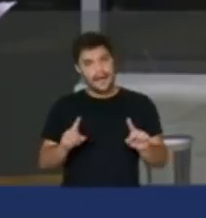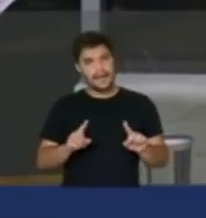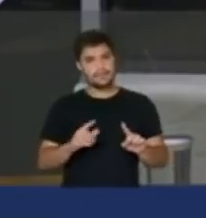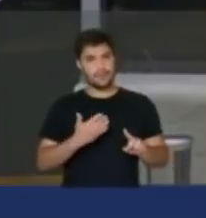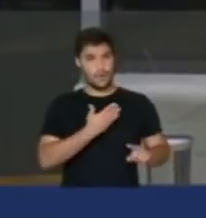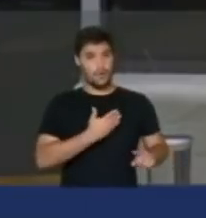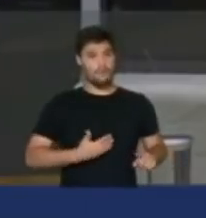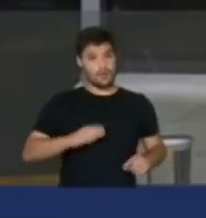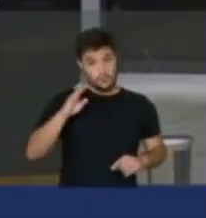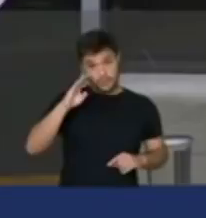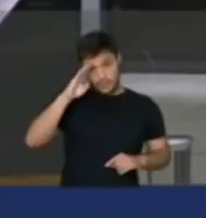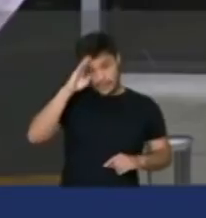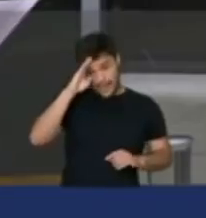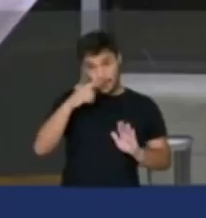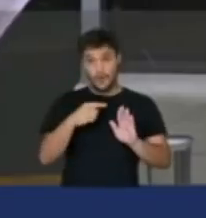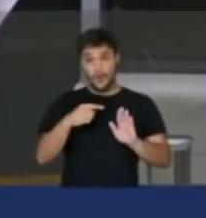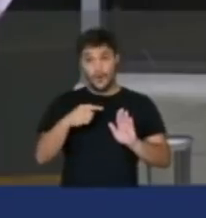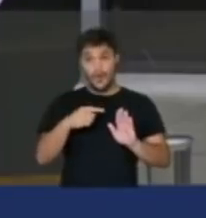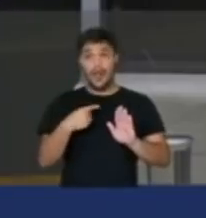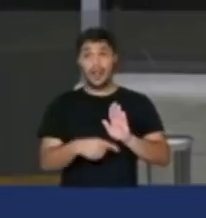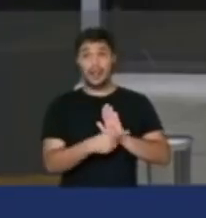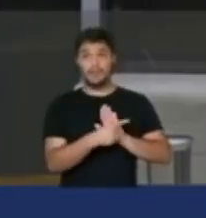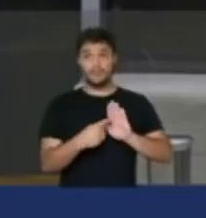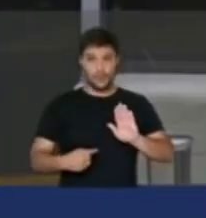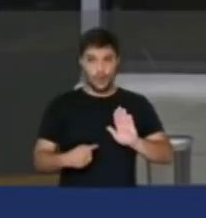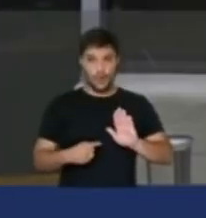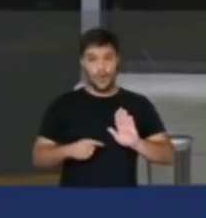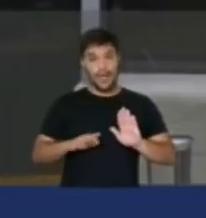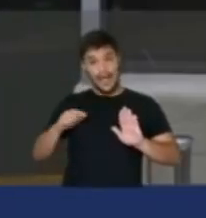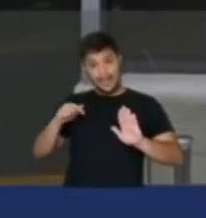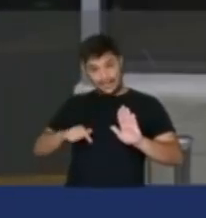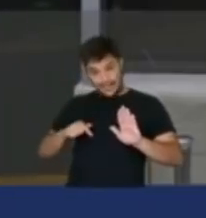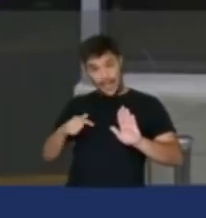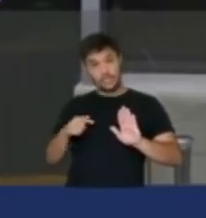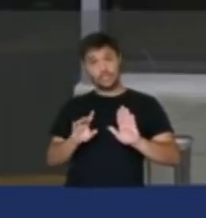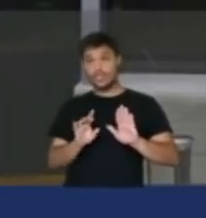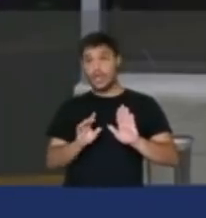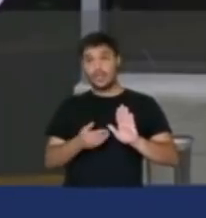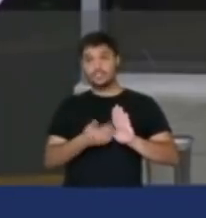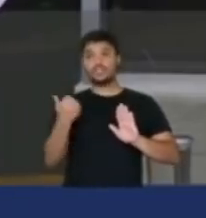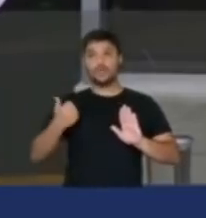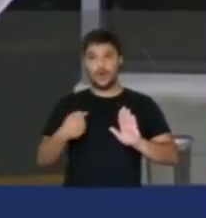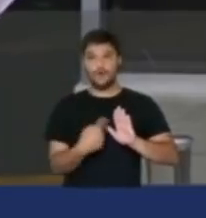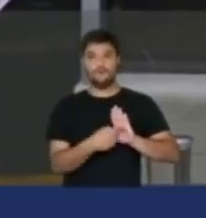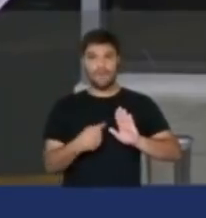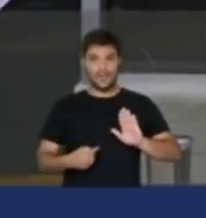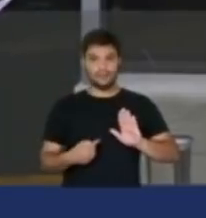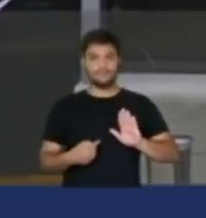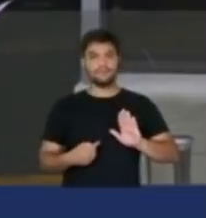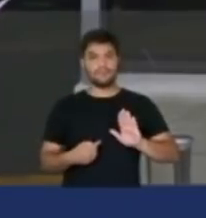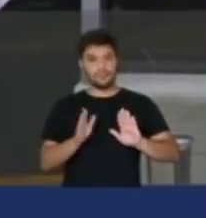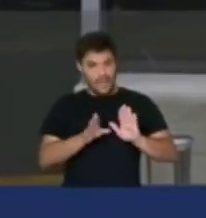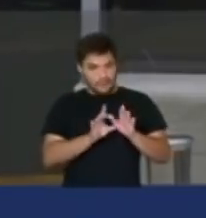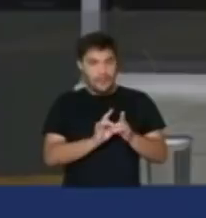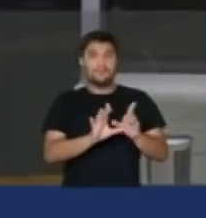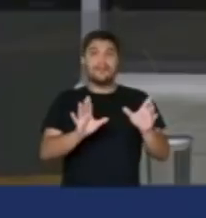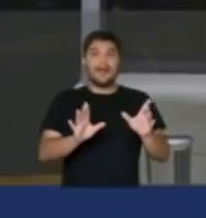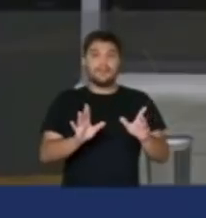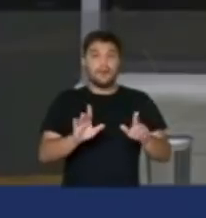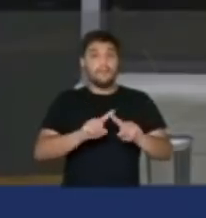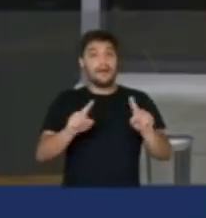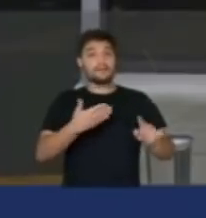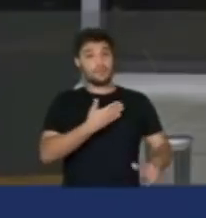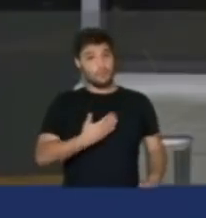Bolsonaro vetou, mas nós derrubamos o veto. E agora, derrubado o veto, o governo está criando